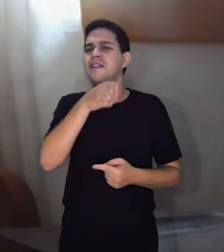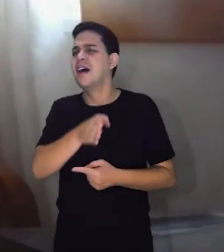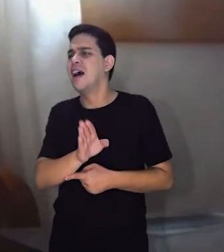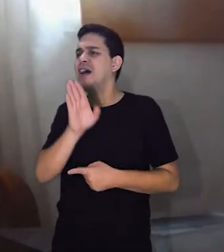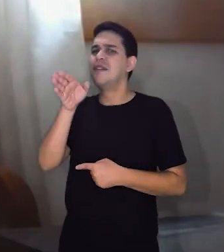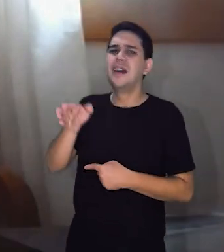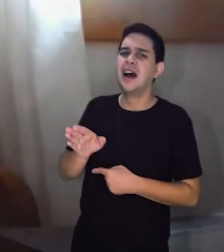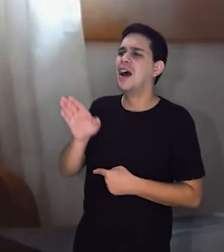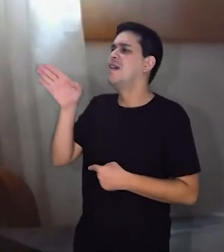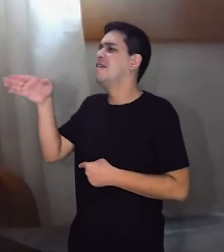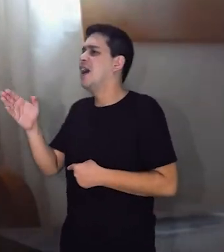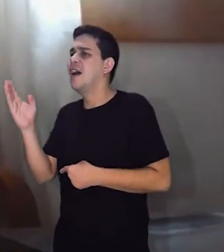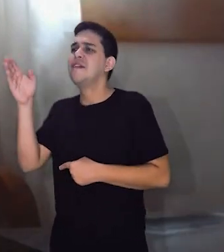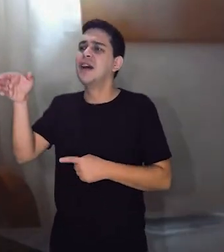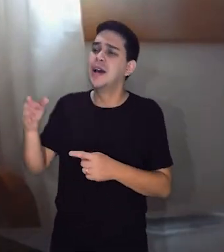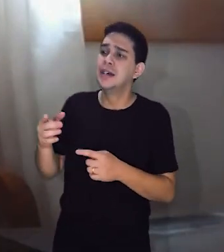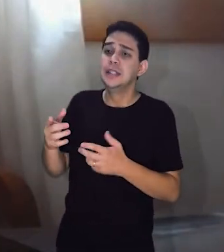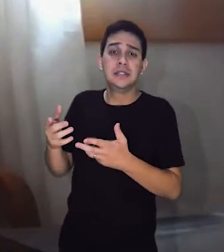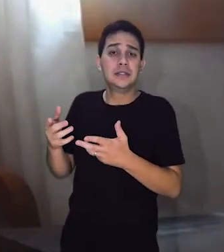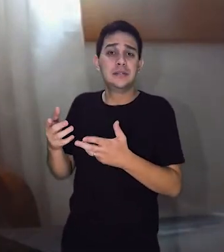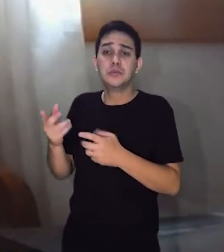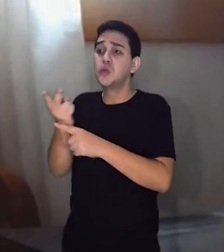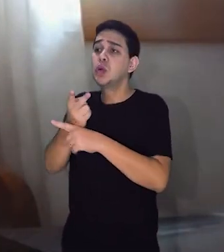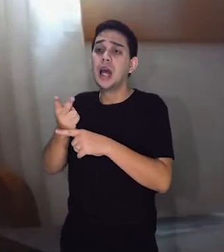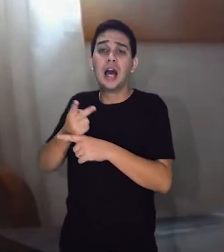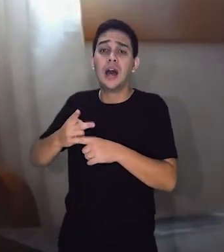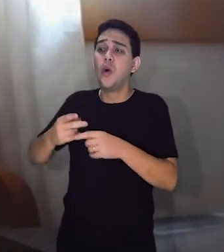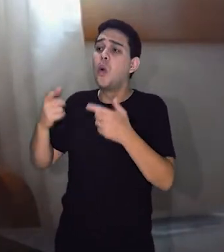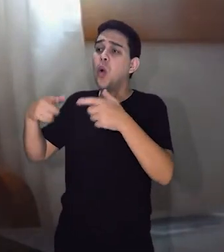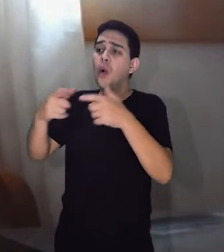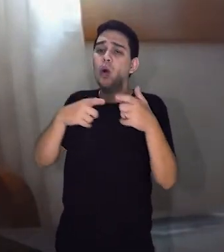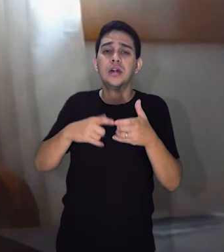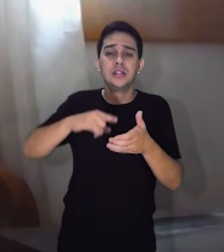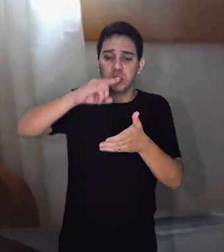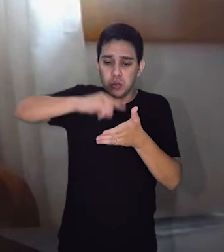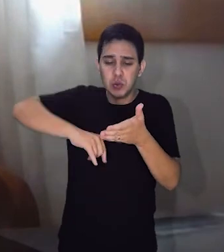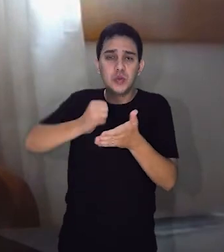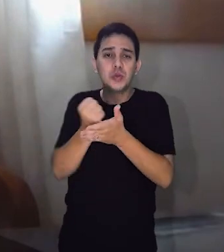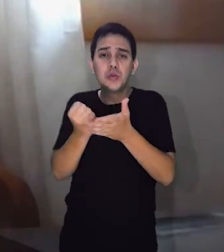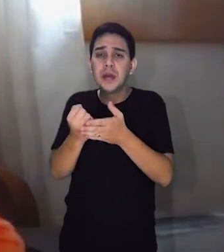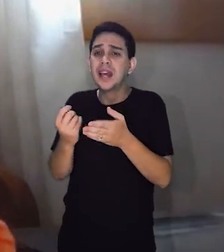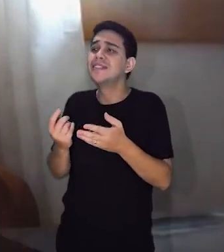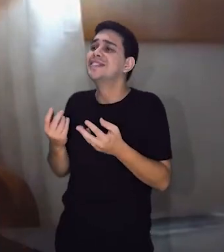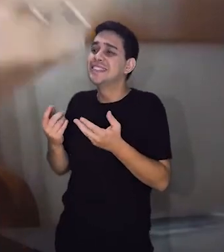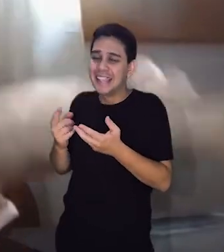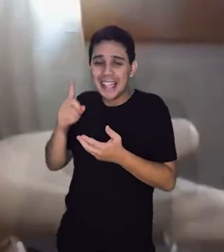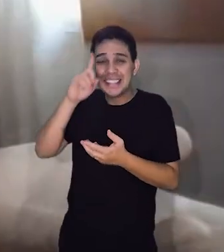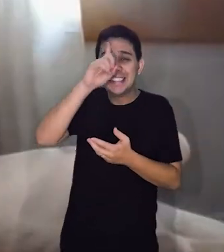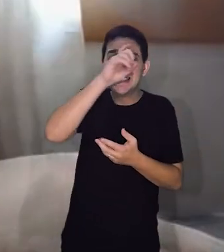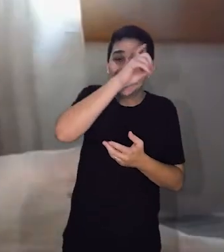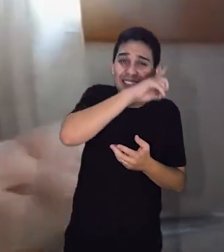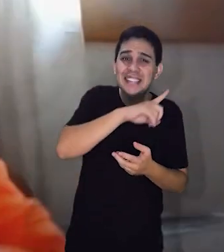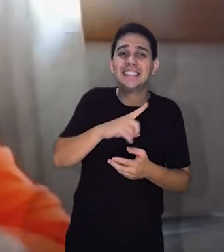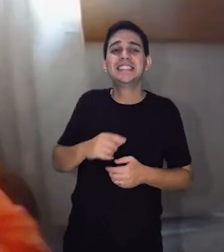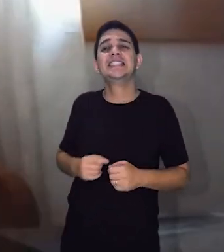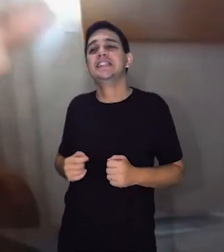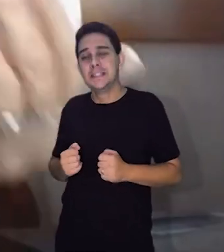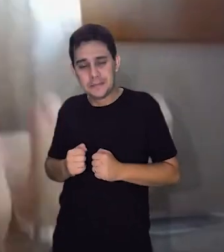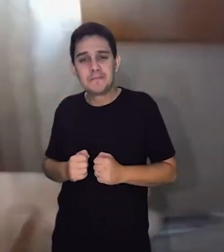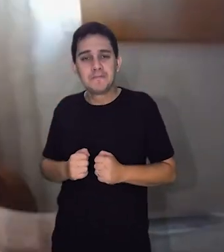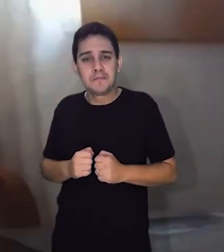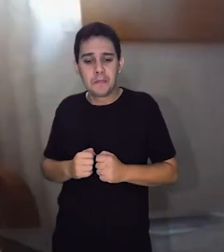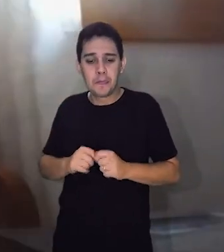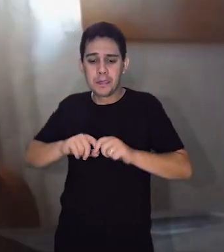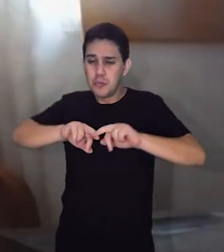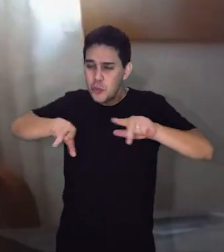eu trabalho com muitas pessoas institucionalizadas e que muitas vezes foram institucionalizadas, estavam na rua em estado de